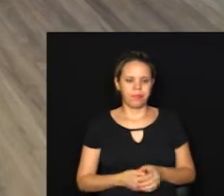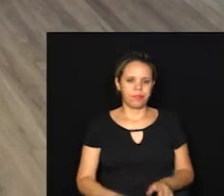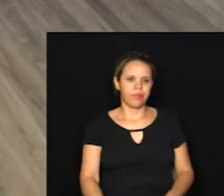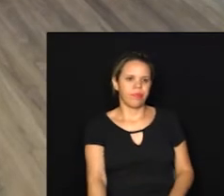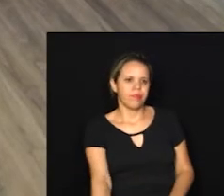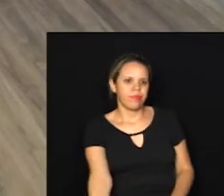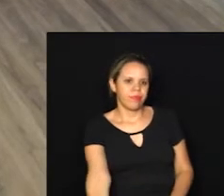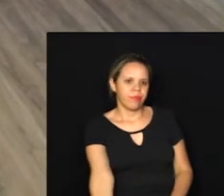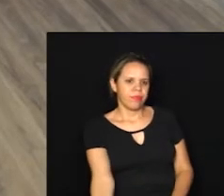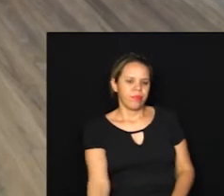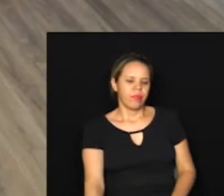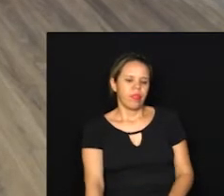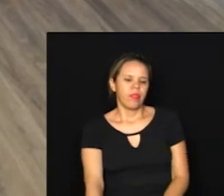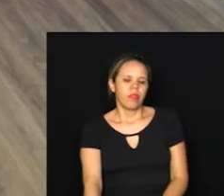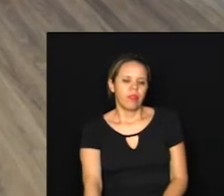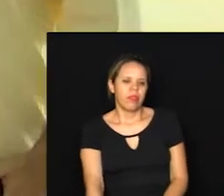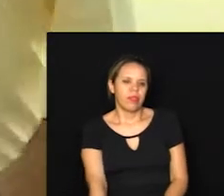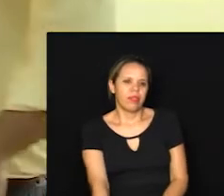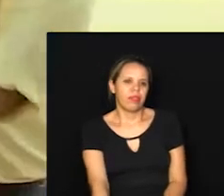Pode ficar?